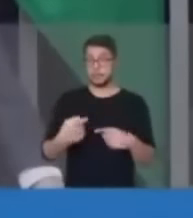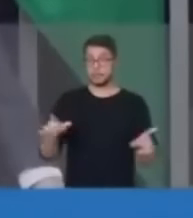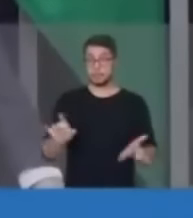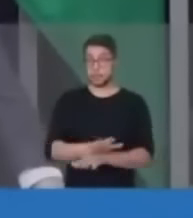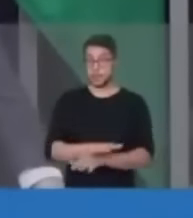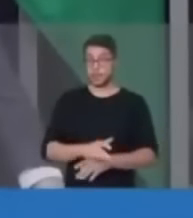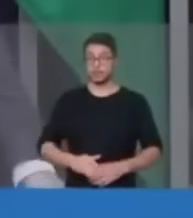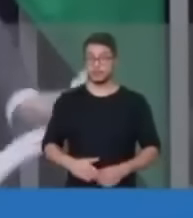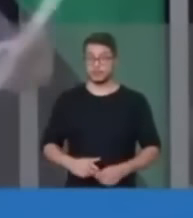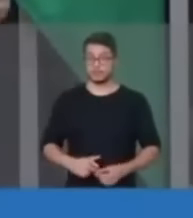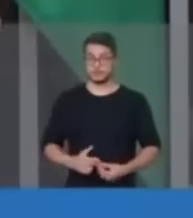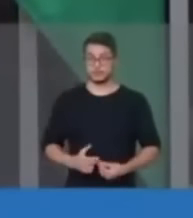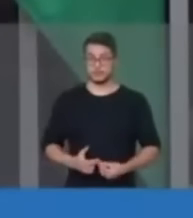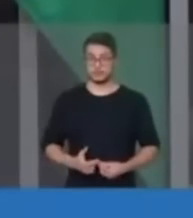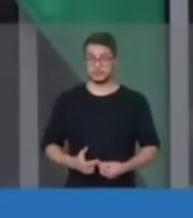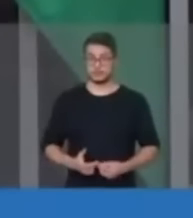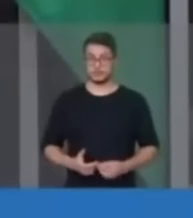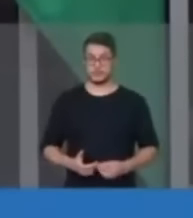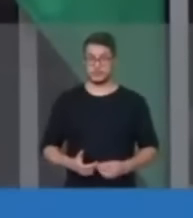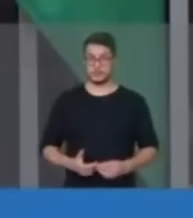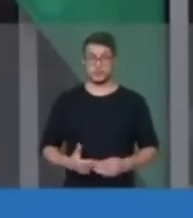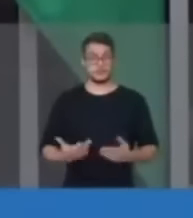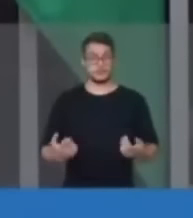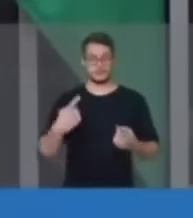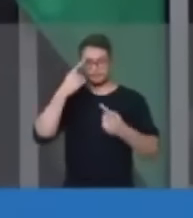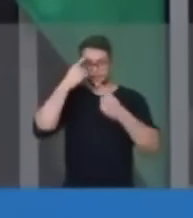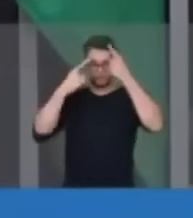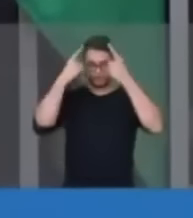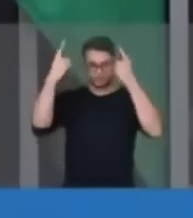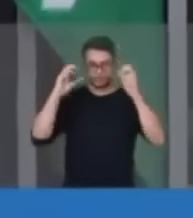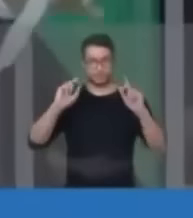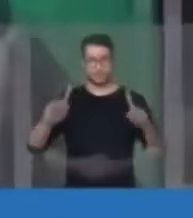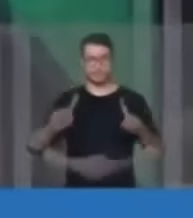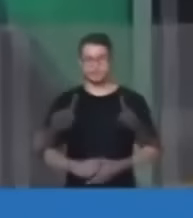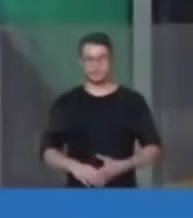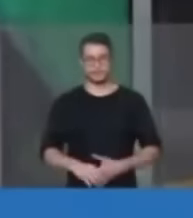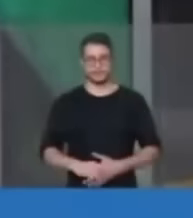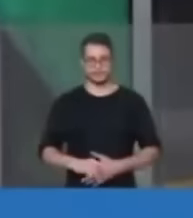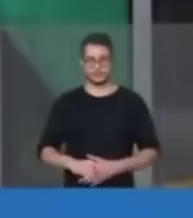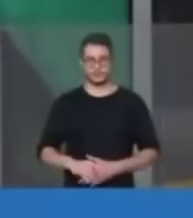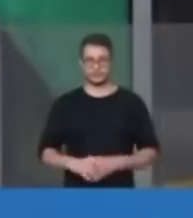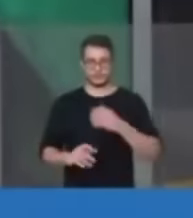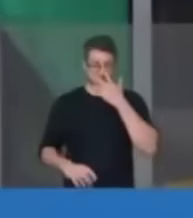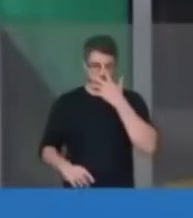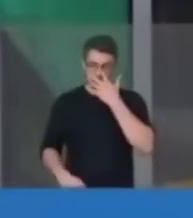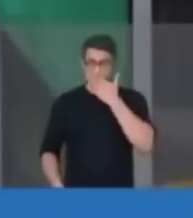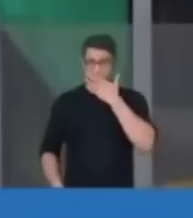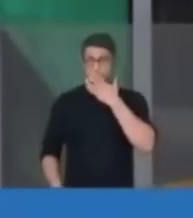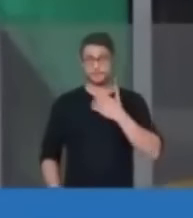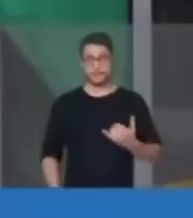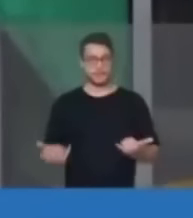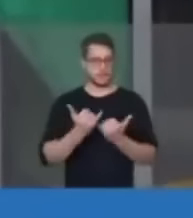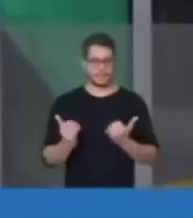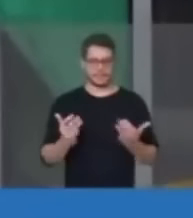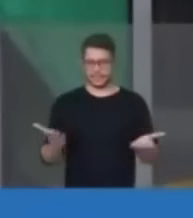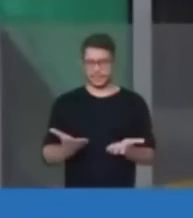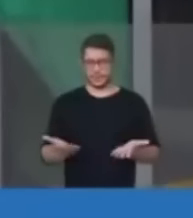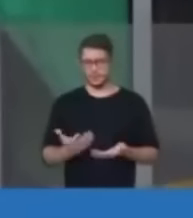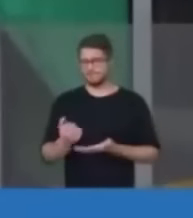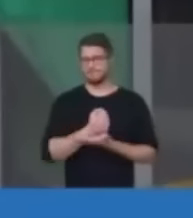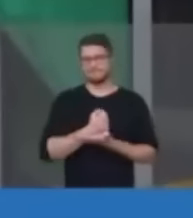janeiro assim aí saíram da criatividade e foram pra insanidade passou de toda a os limites